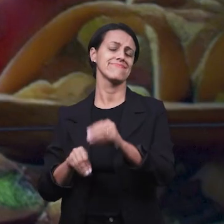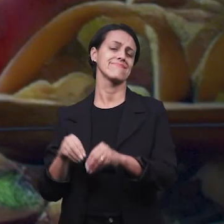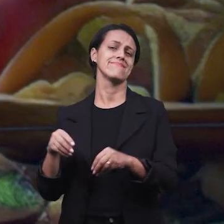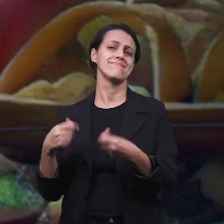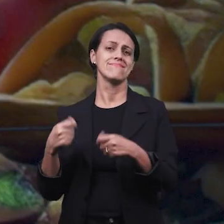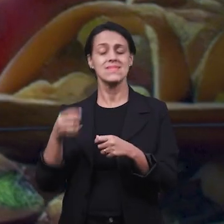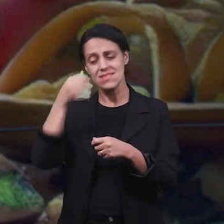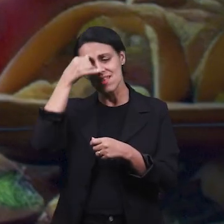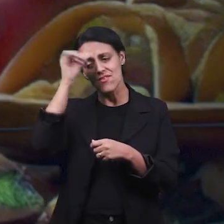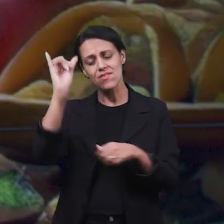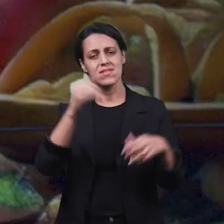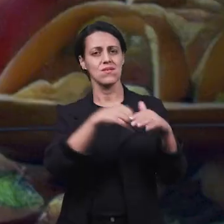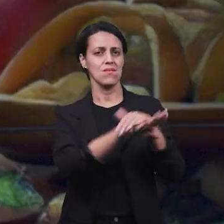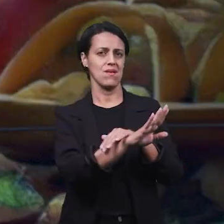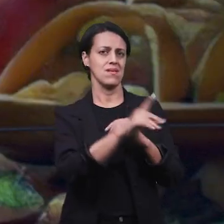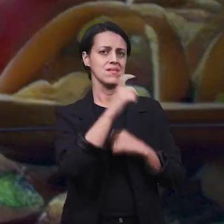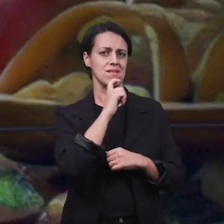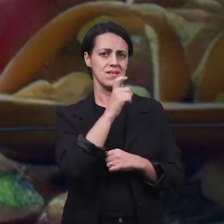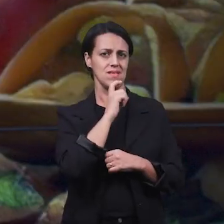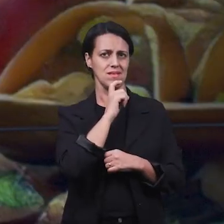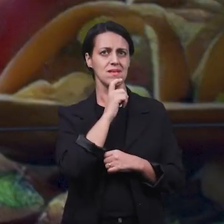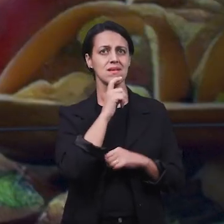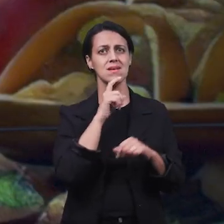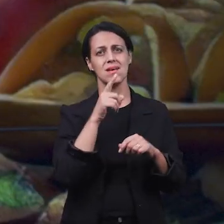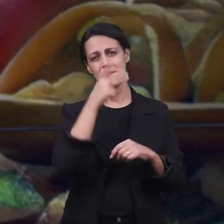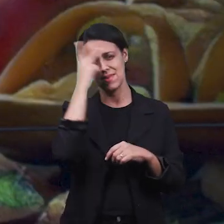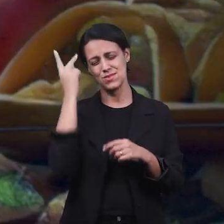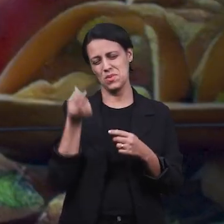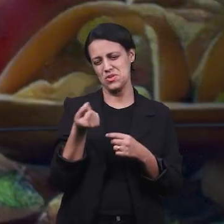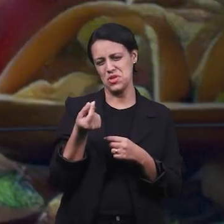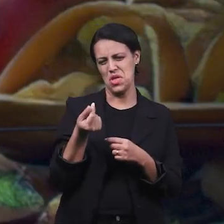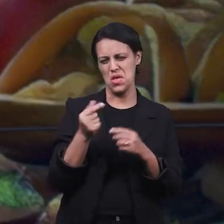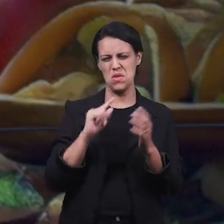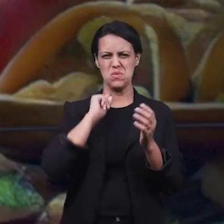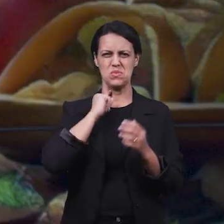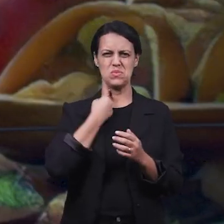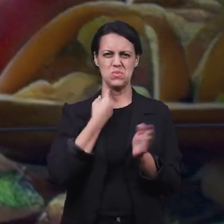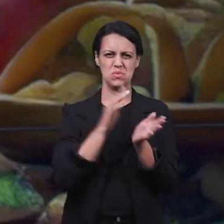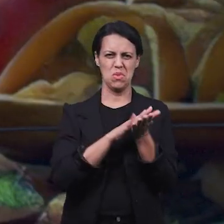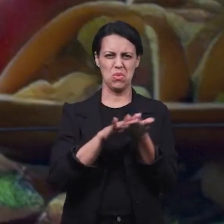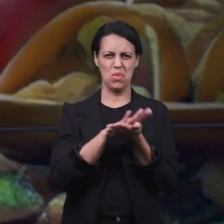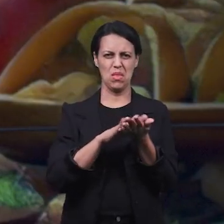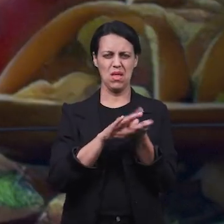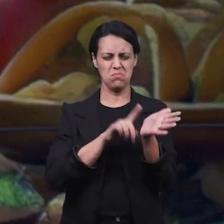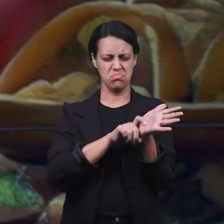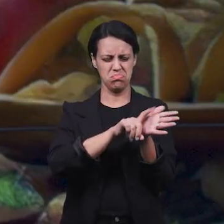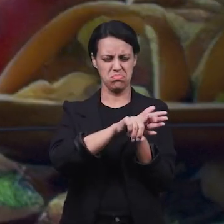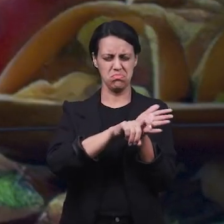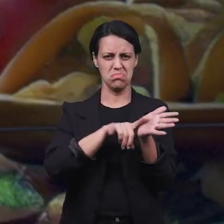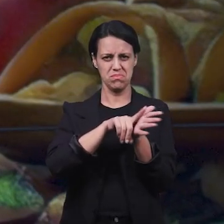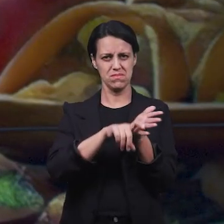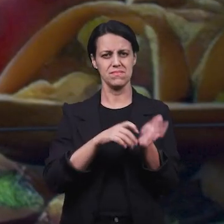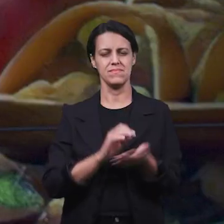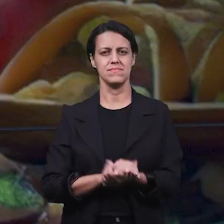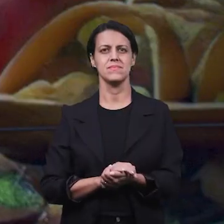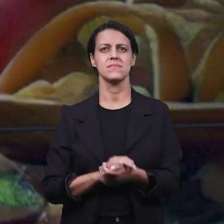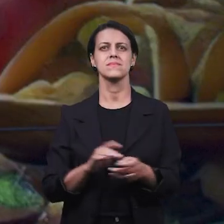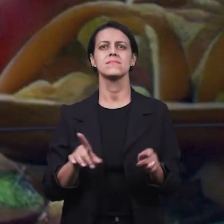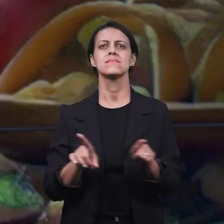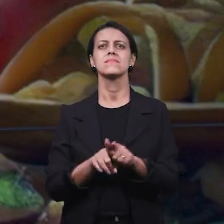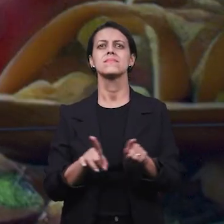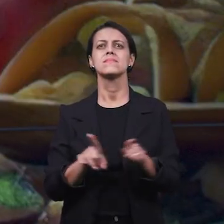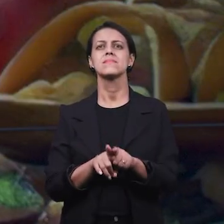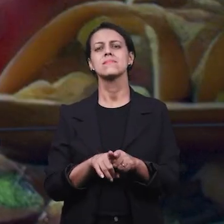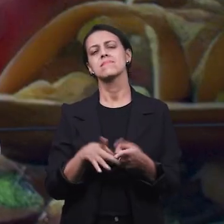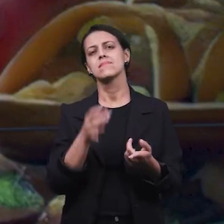de supermercado. Pessoas que lidam com dinheiro ou uma dessas coisas mais sujas no nosso dia a dia.